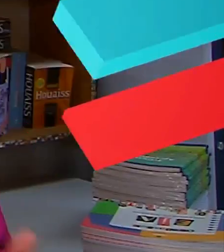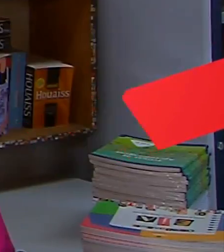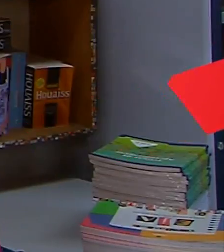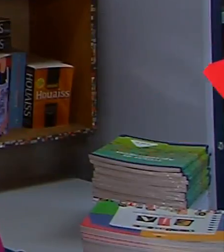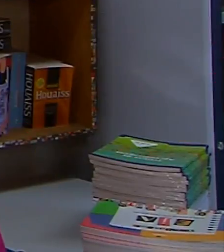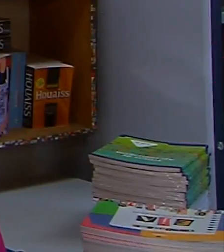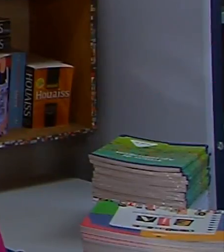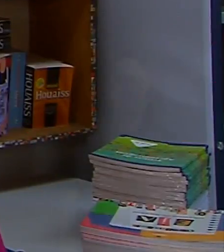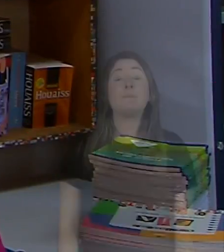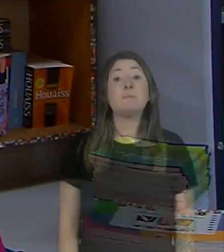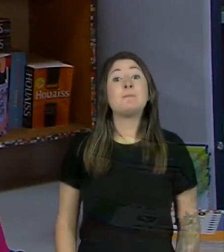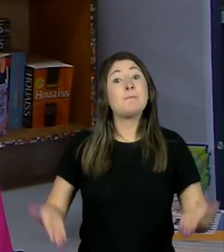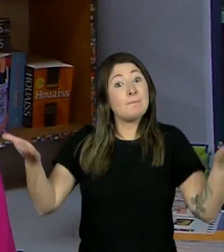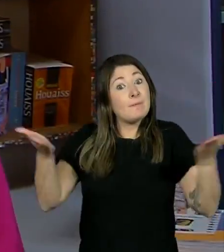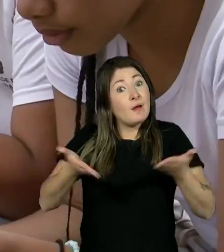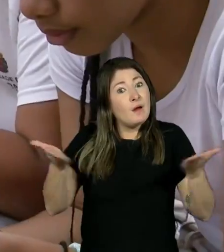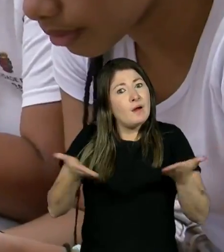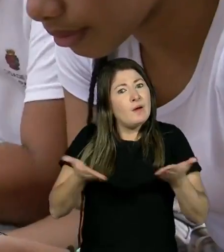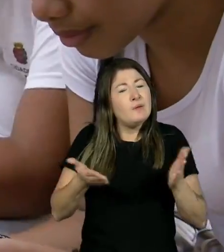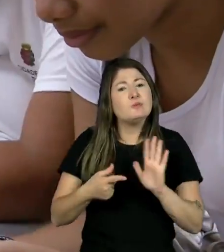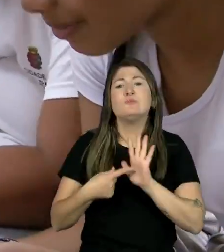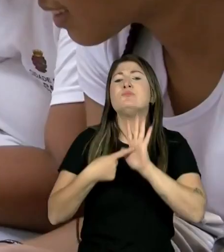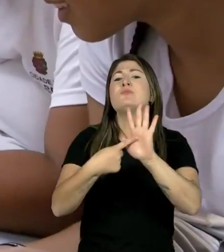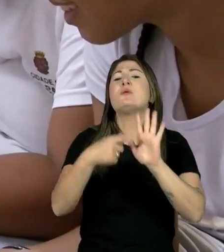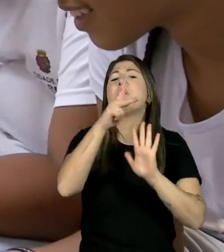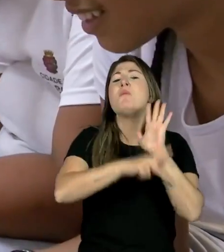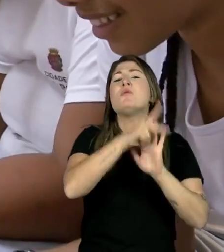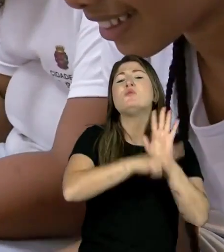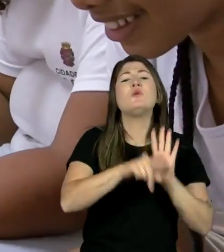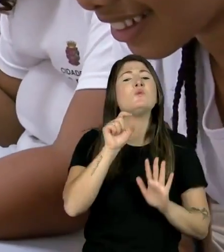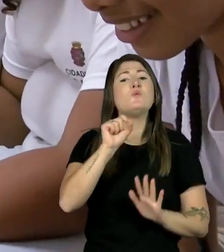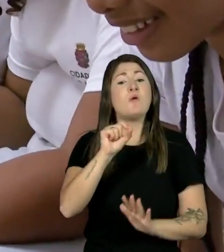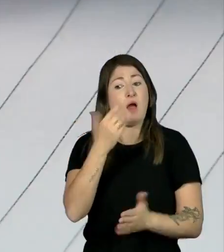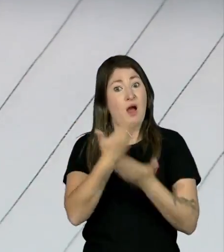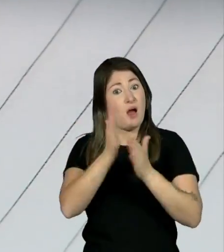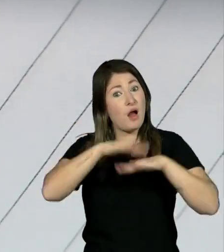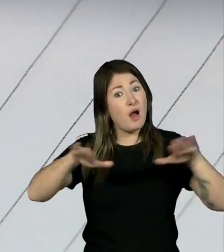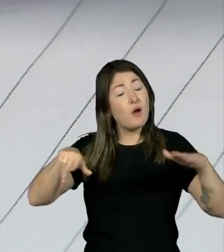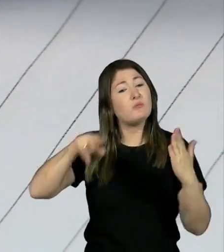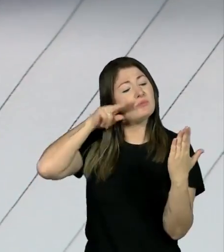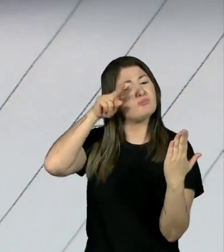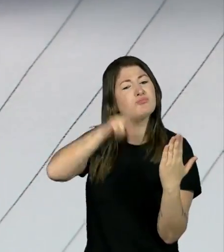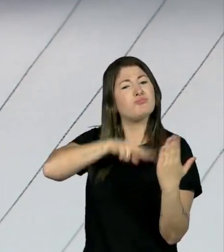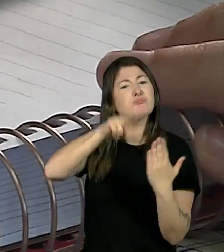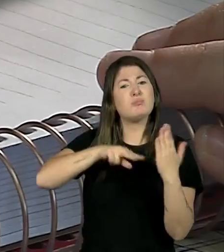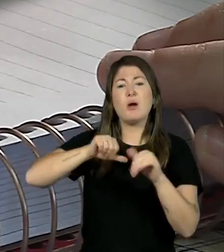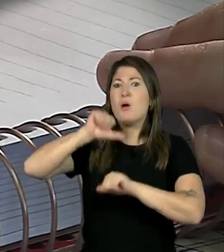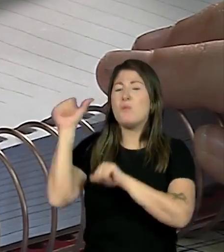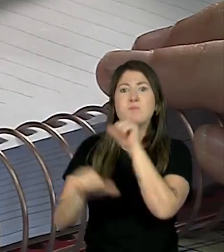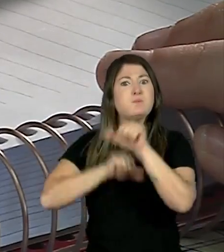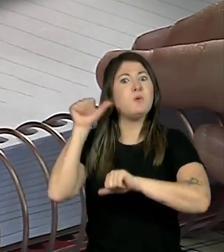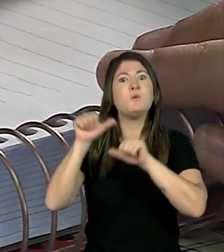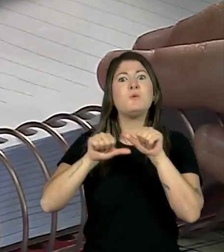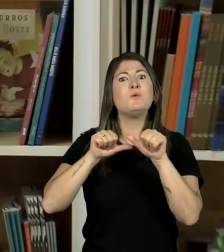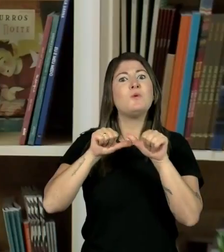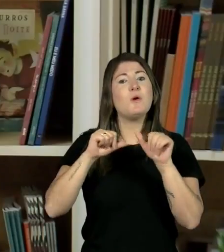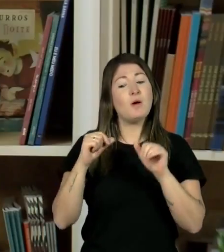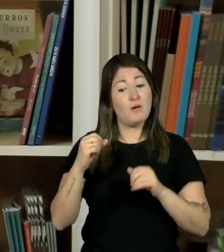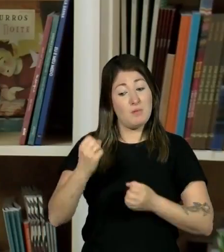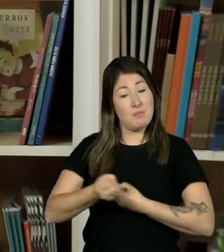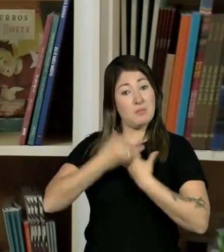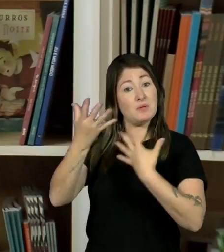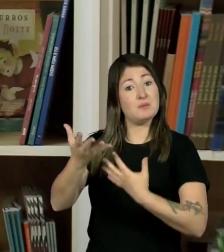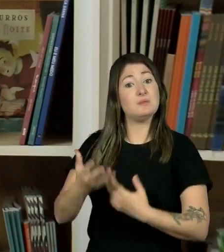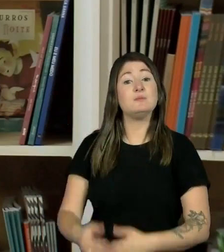E ainda um projeto que transformou alunos que eram apenas leitores em escritores de poesias. O que mais